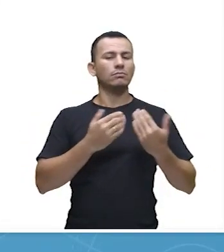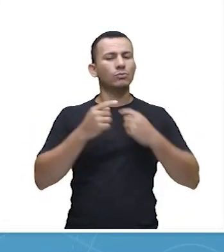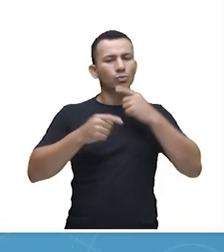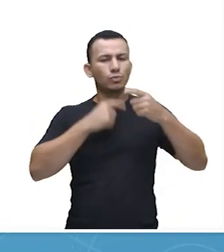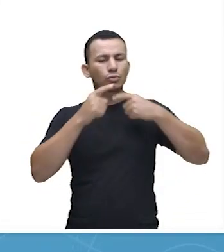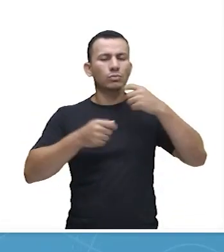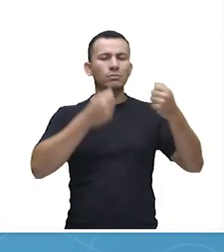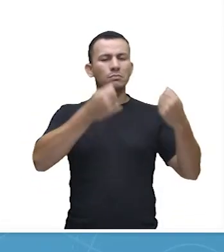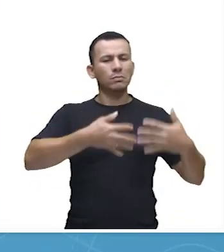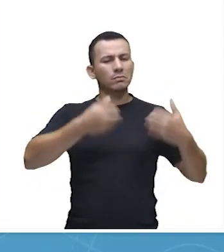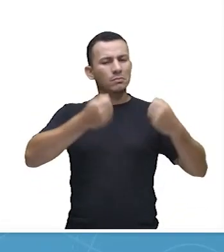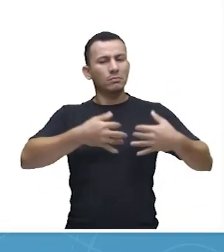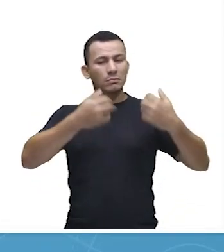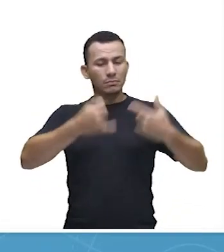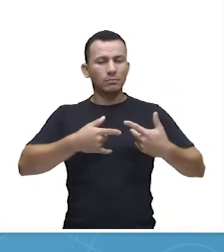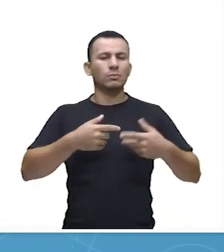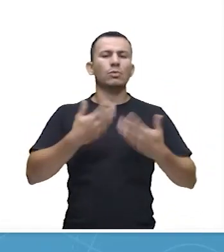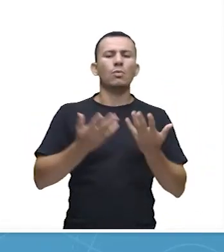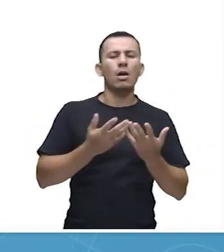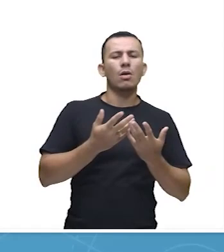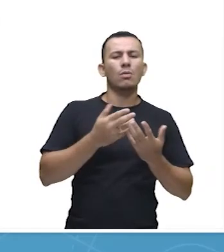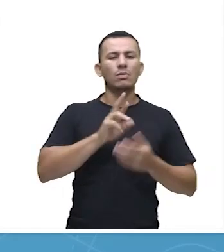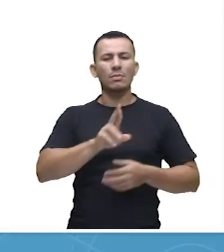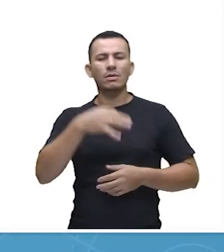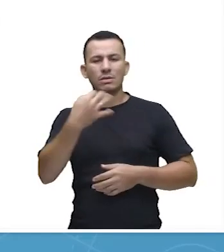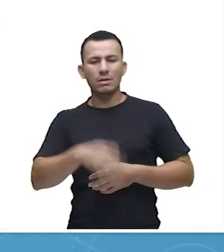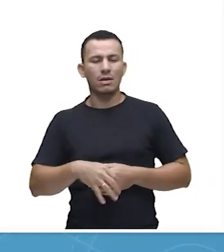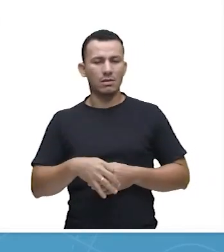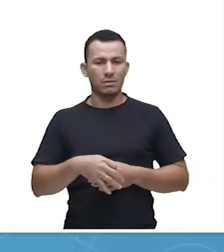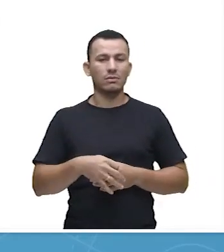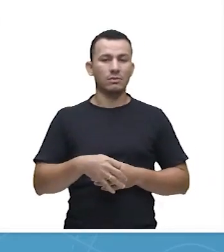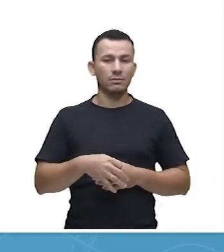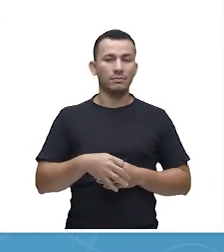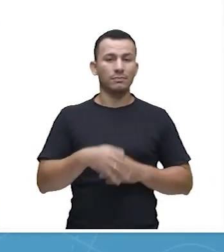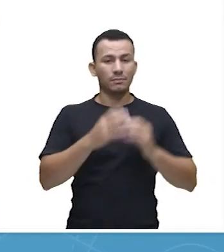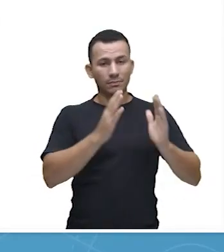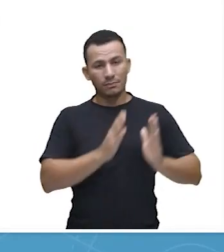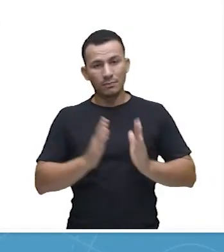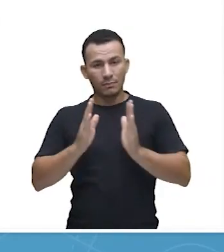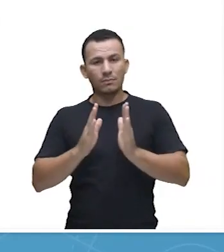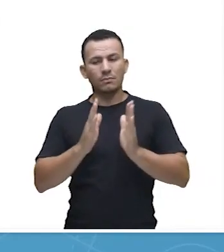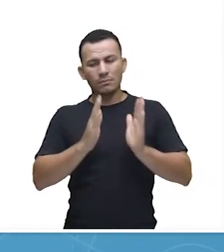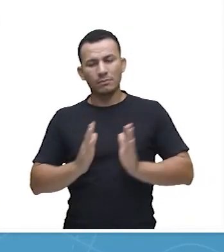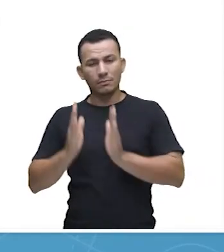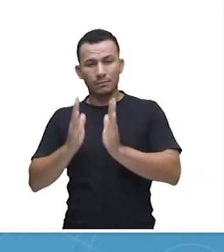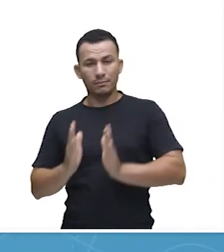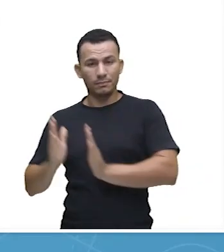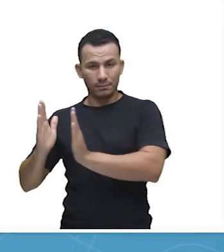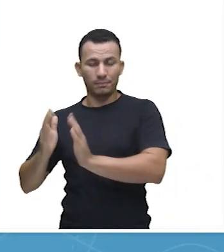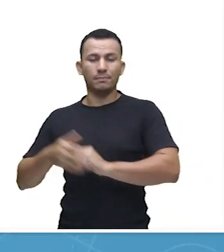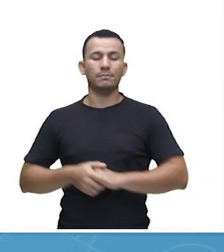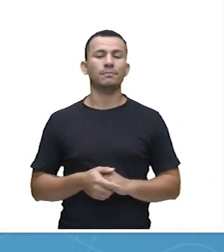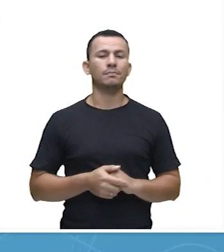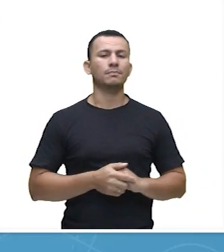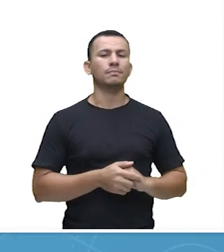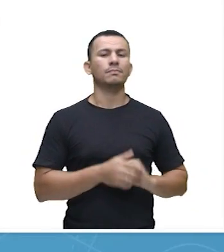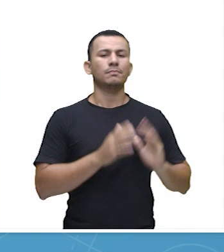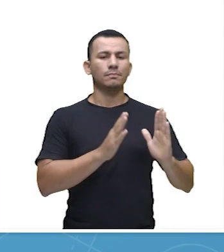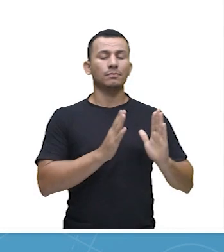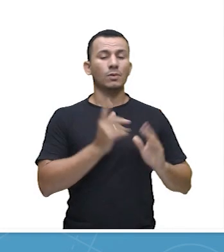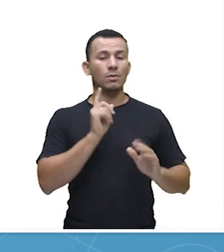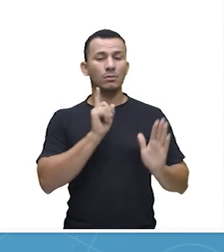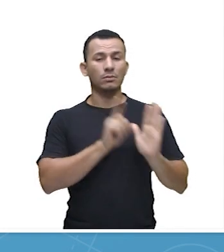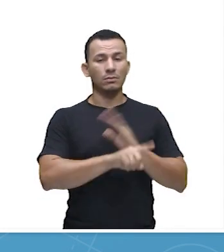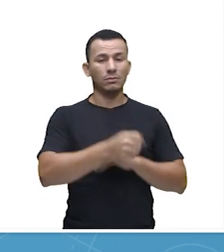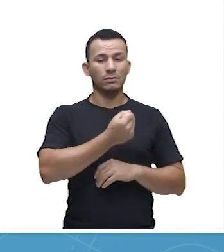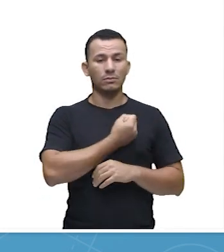a alternativa correta, qual é o gabarito, como é que resolve a questão, tá bom? E já para começar, nossa primeira questão está aí, ela traz